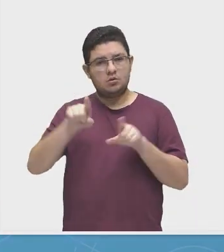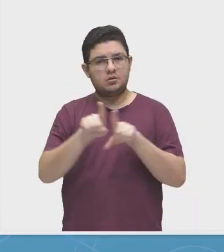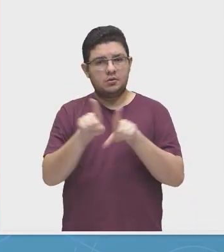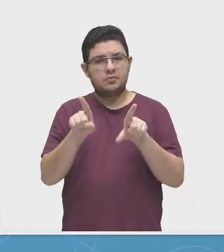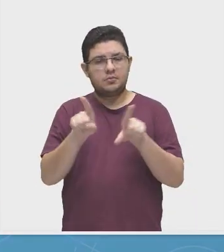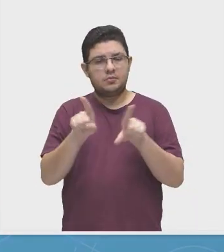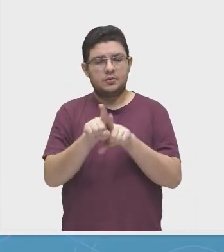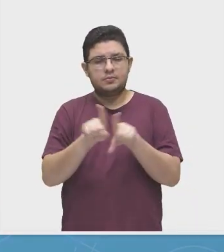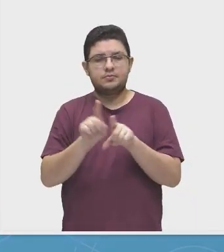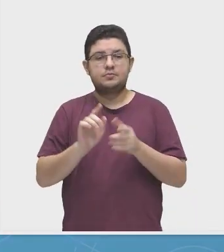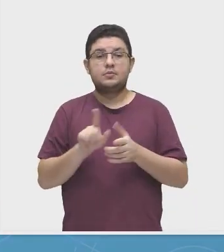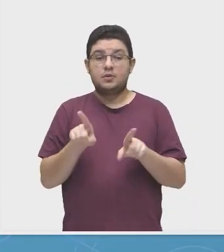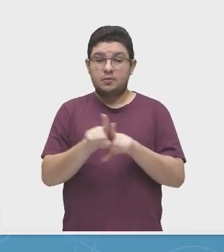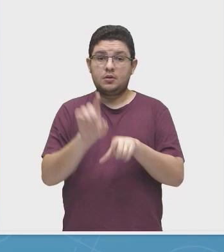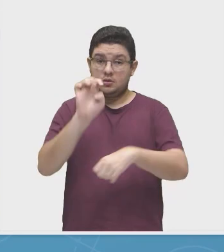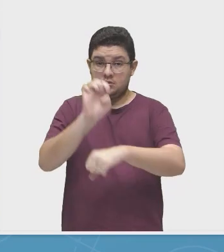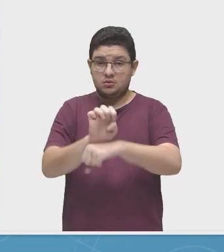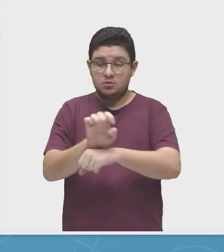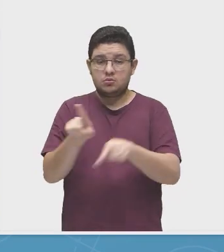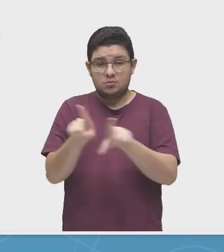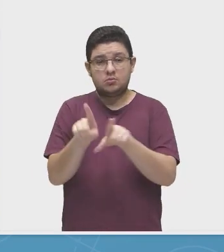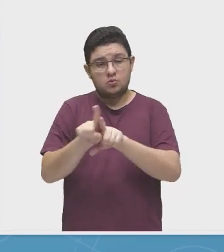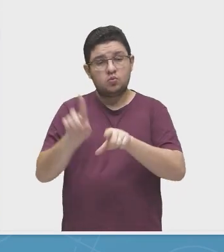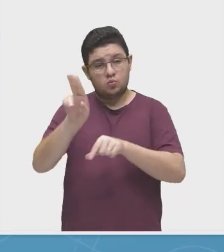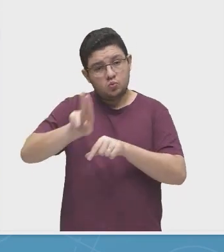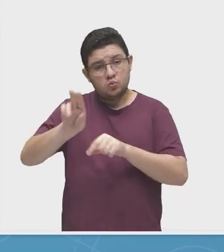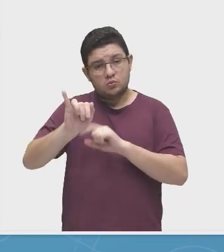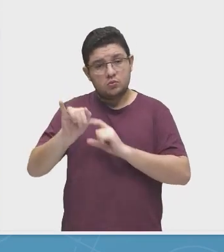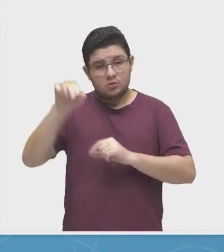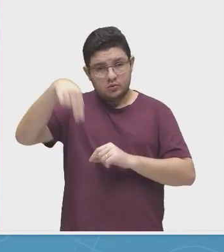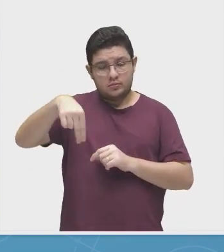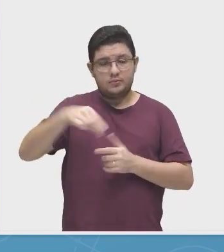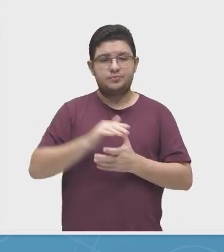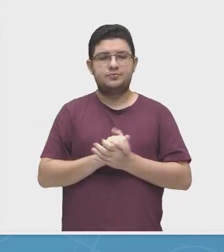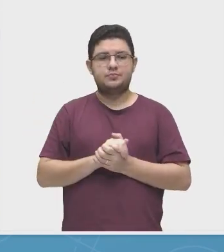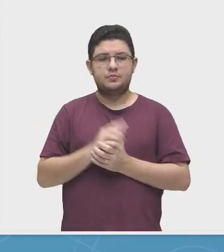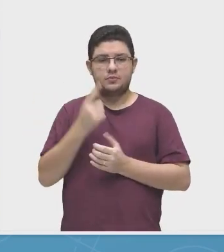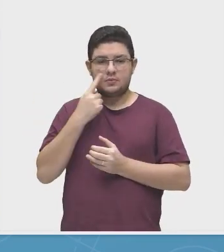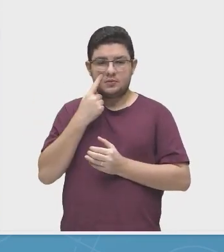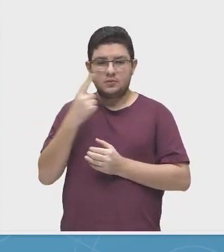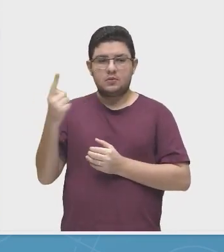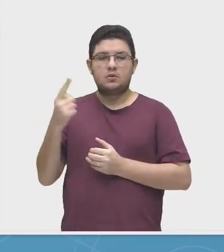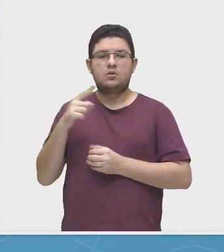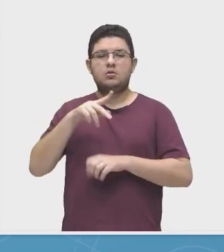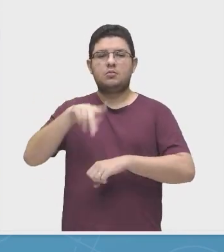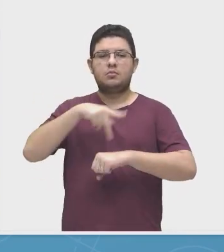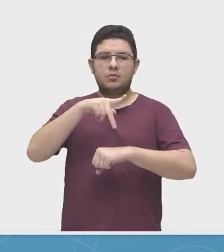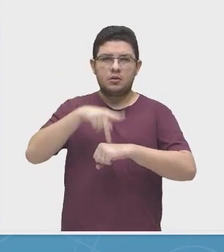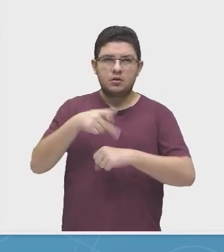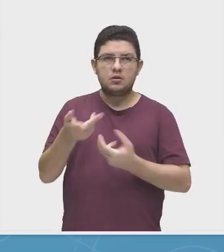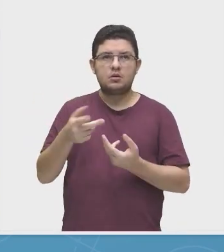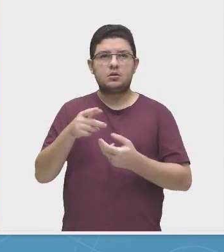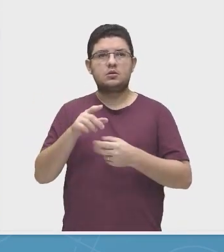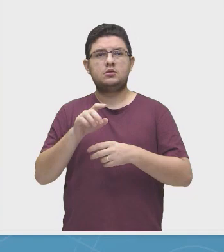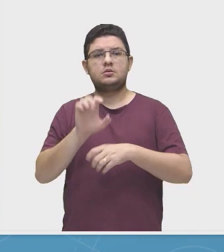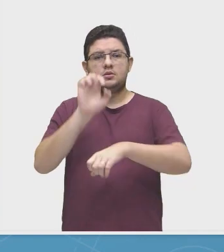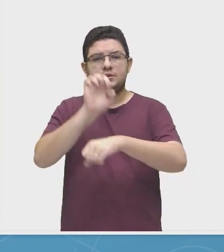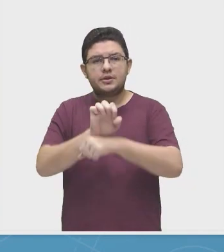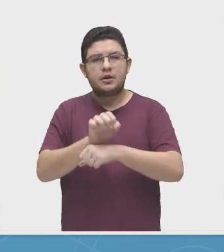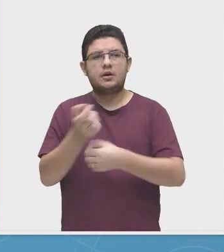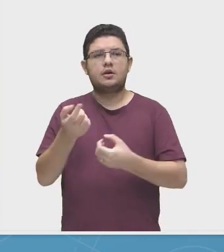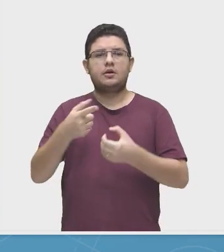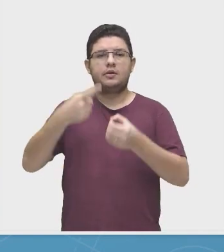Ó, repare que país, country, como é o caso aqui, state, estado, cidade, cities,